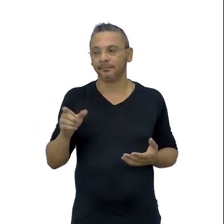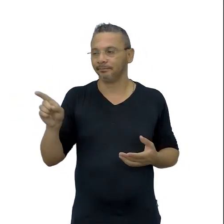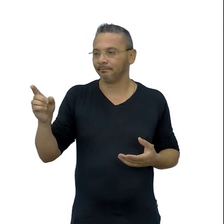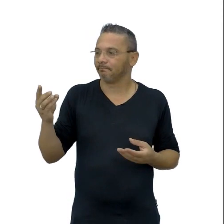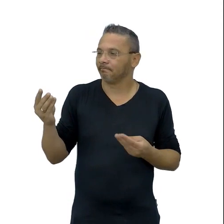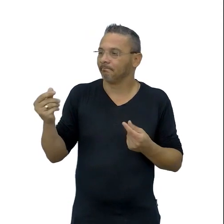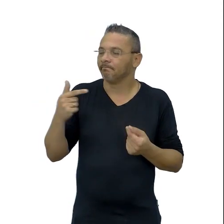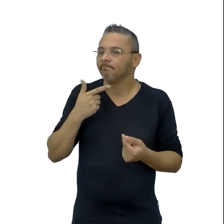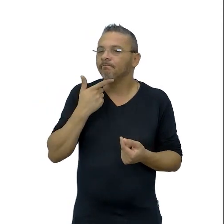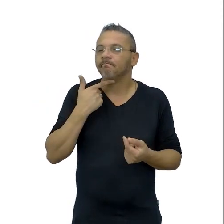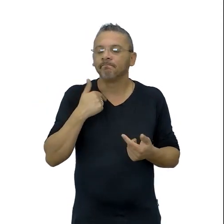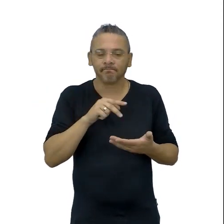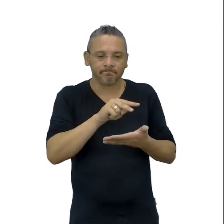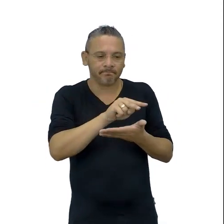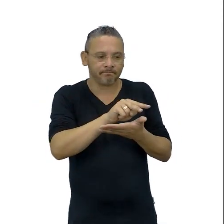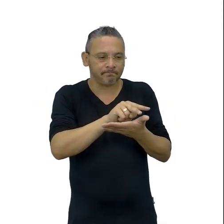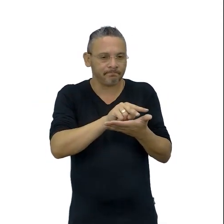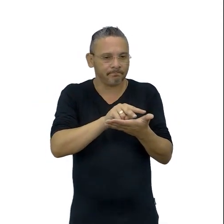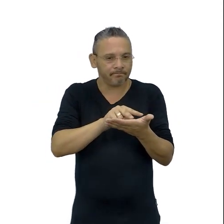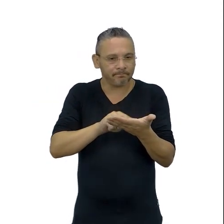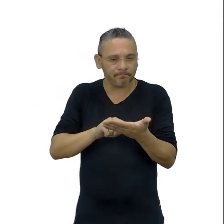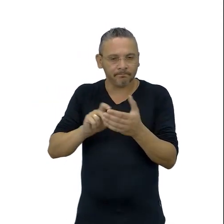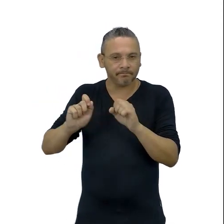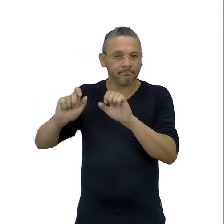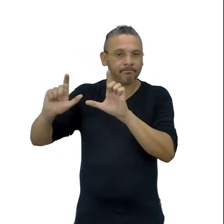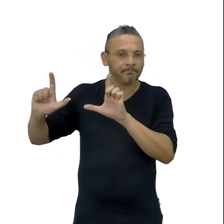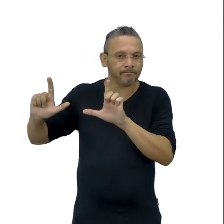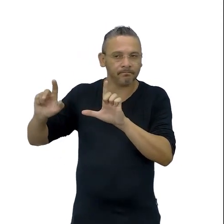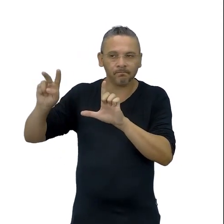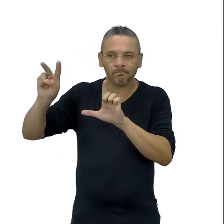leitura, só da imagem, né?